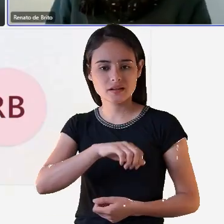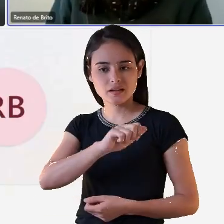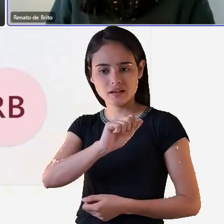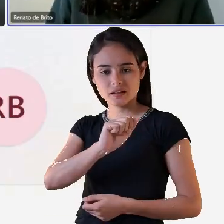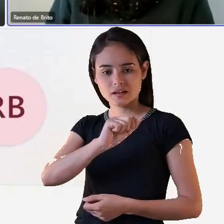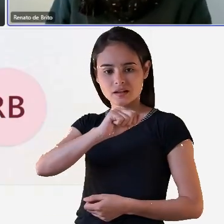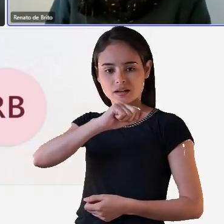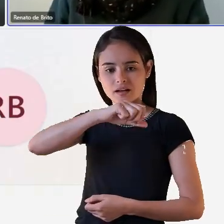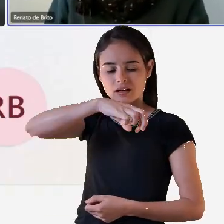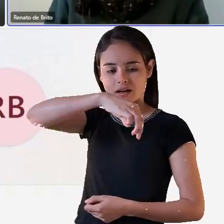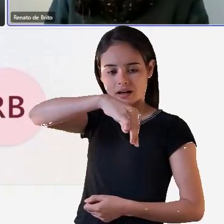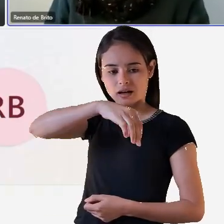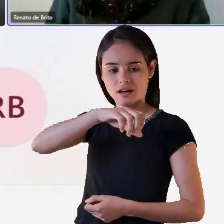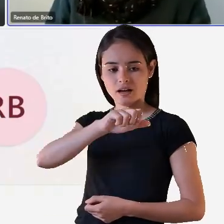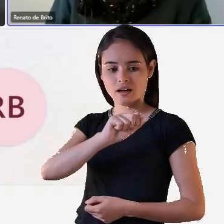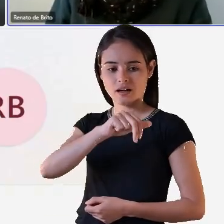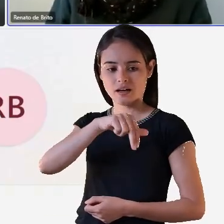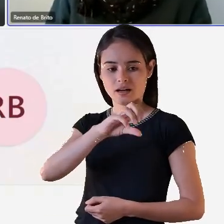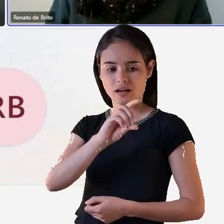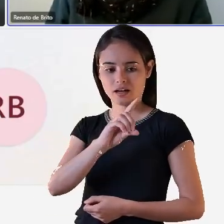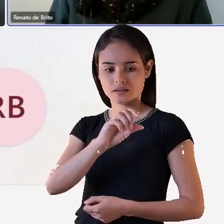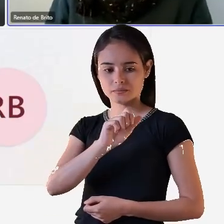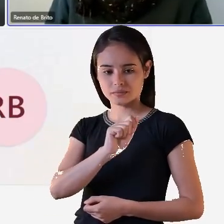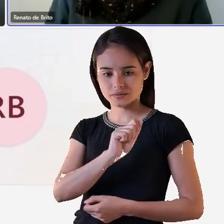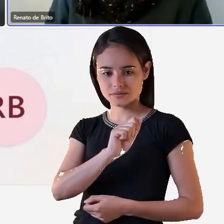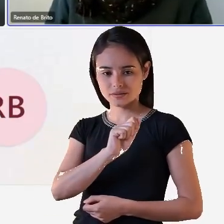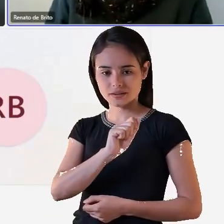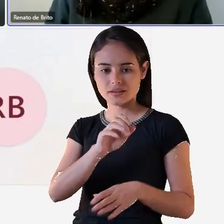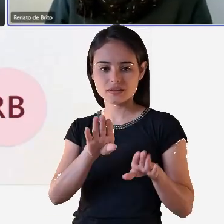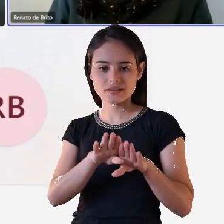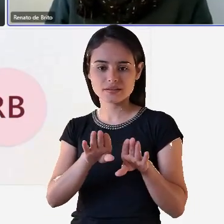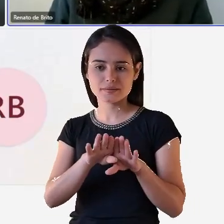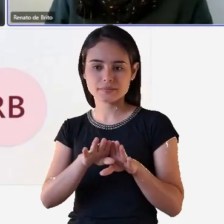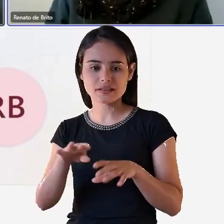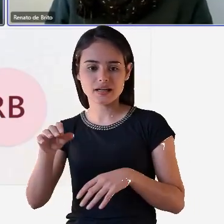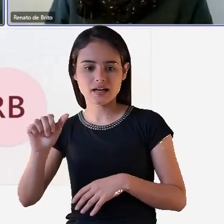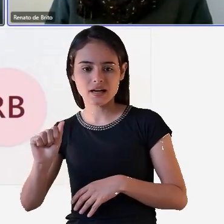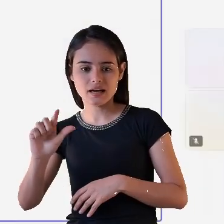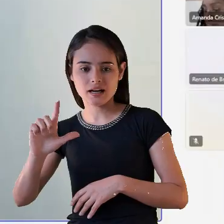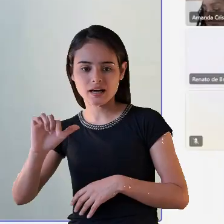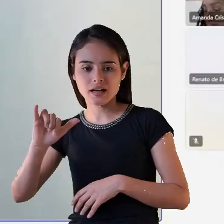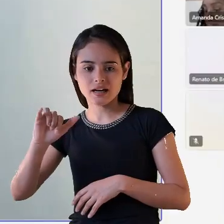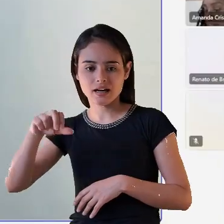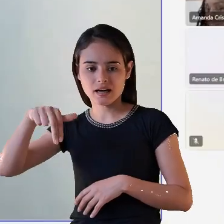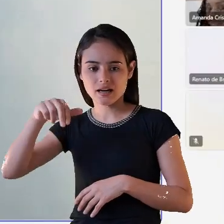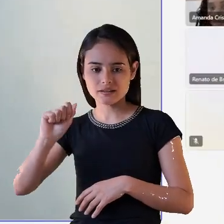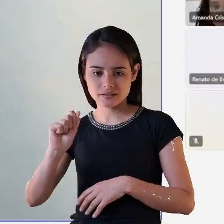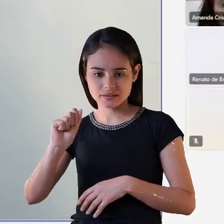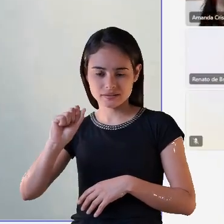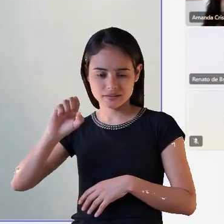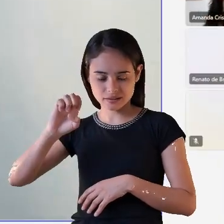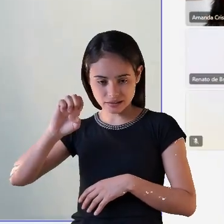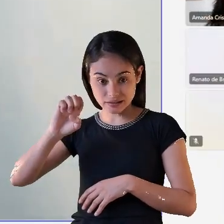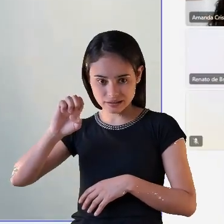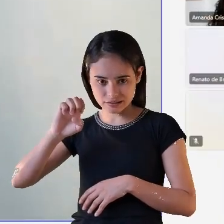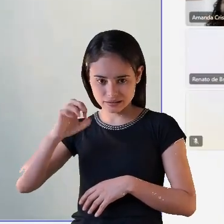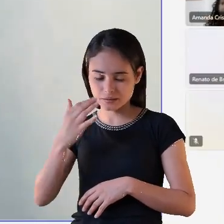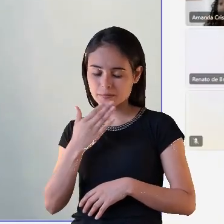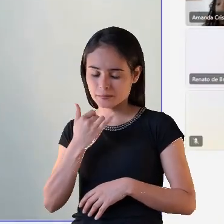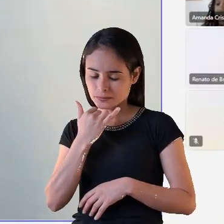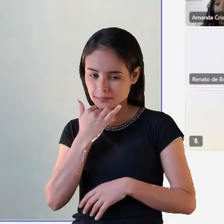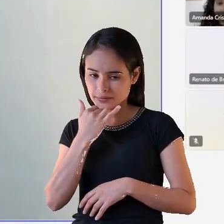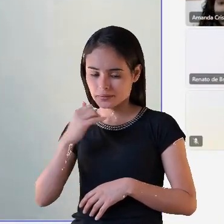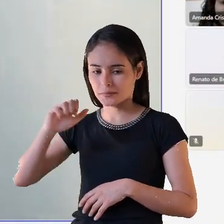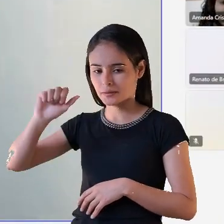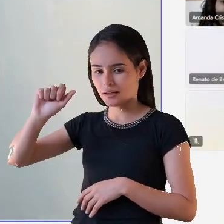Arruda. Sejam bem-vindas, boa noite. Acho que a gente pode começar com a Amanda, que vai estar com a gente a noite toda,